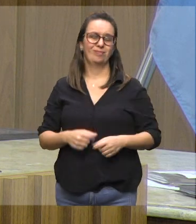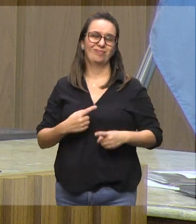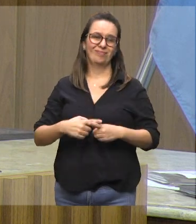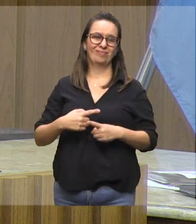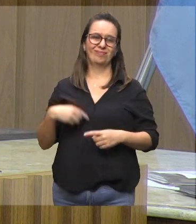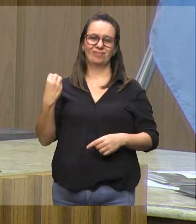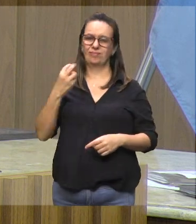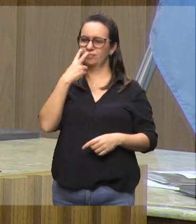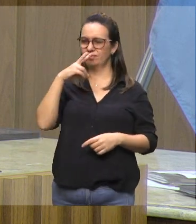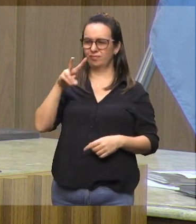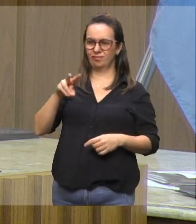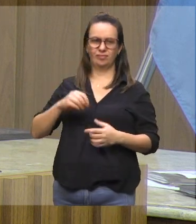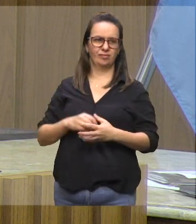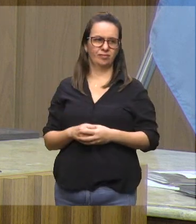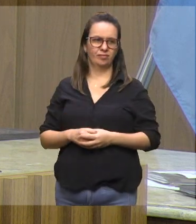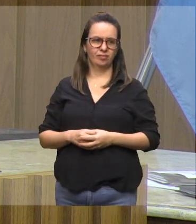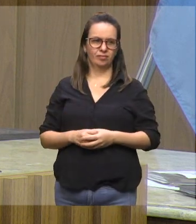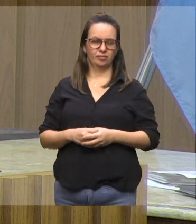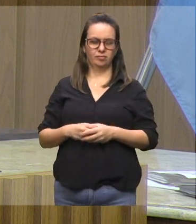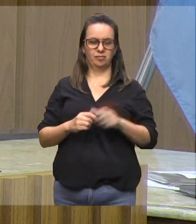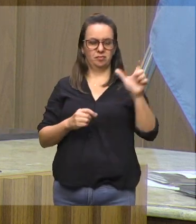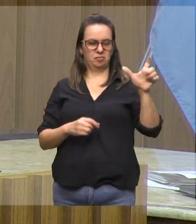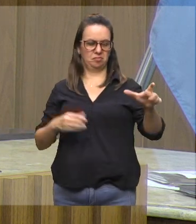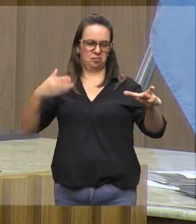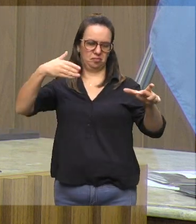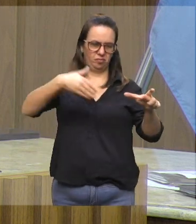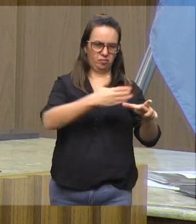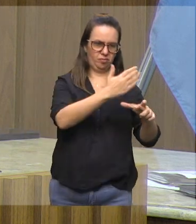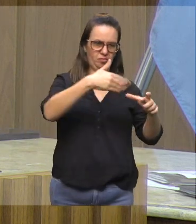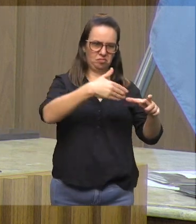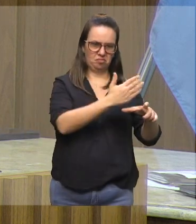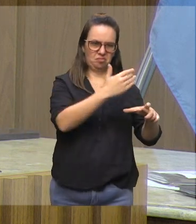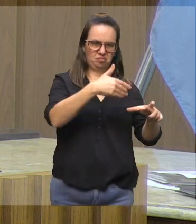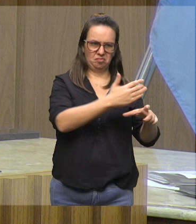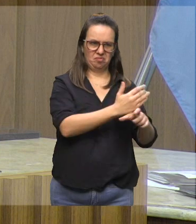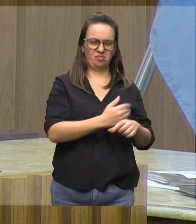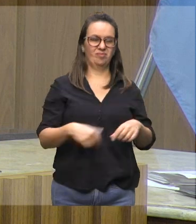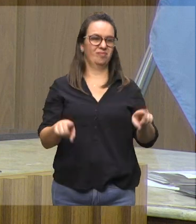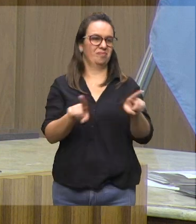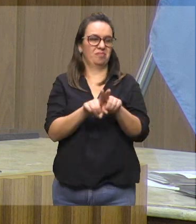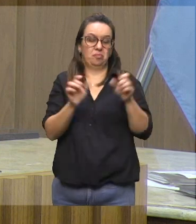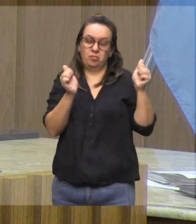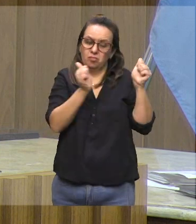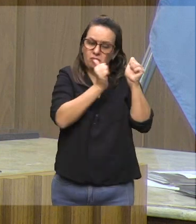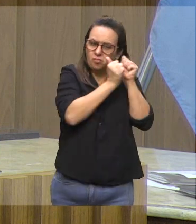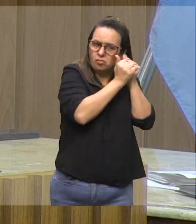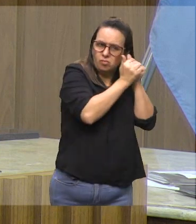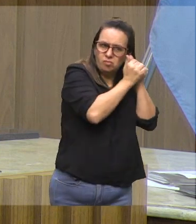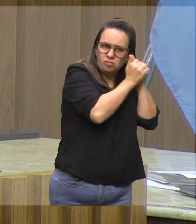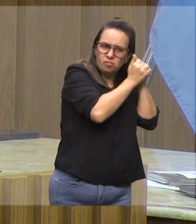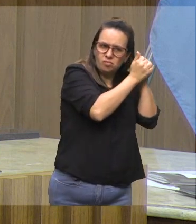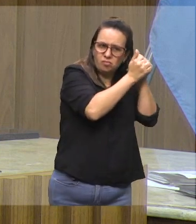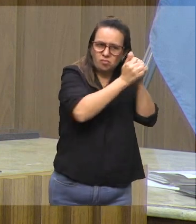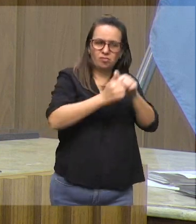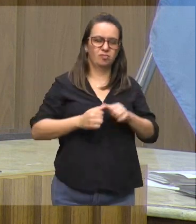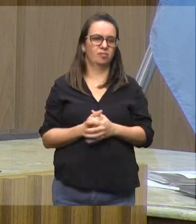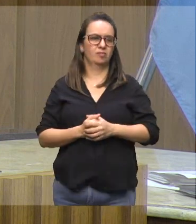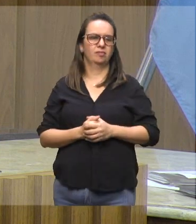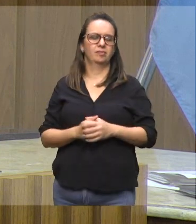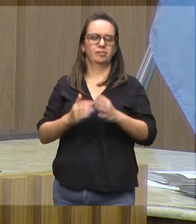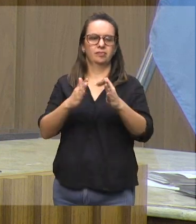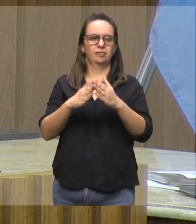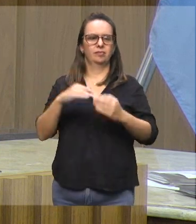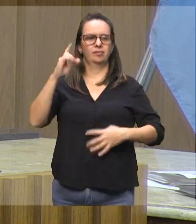colocando gente ali como se estivesse colocando bicho. E seja o que Deus quiser, torcer para não acontecer um acidente, rezar para não acontecer um acidente, porque